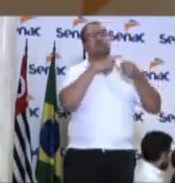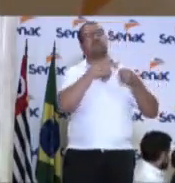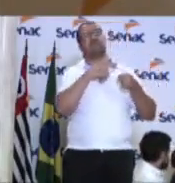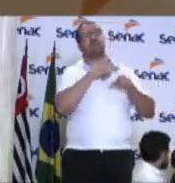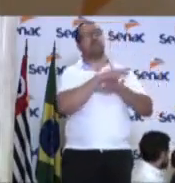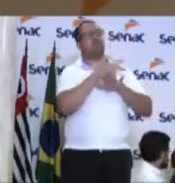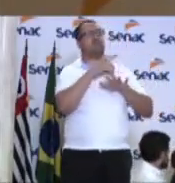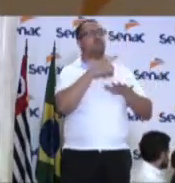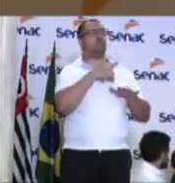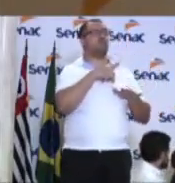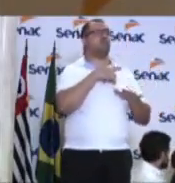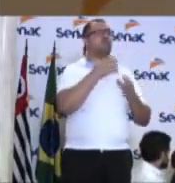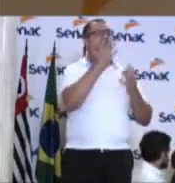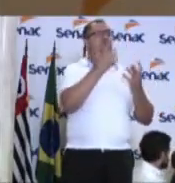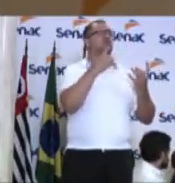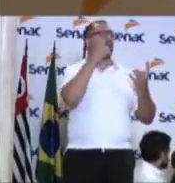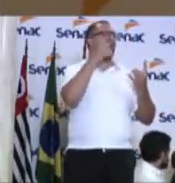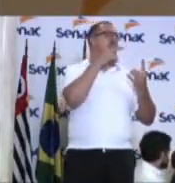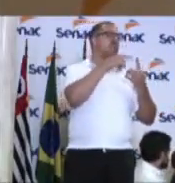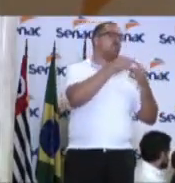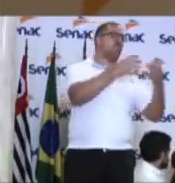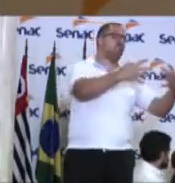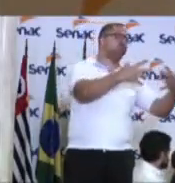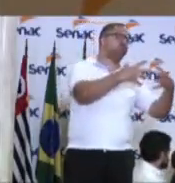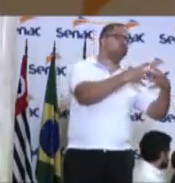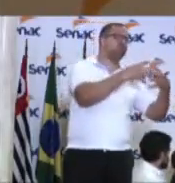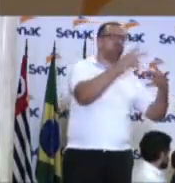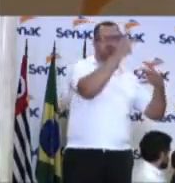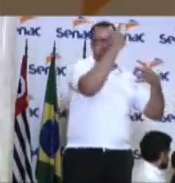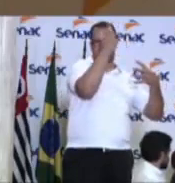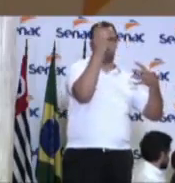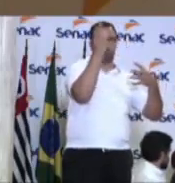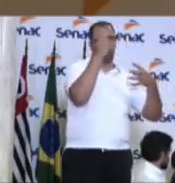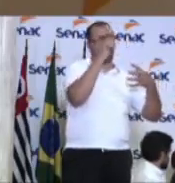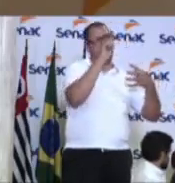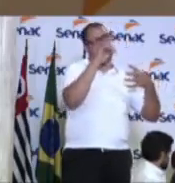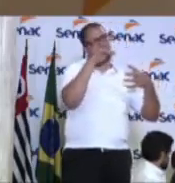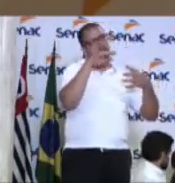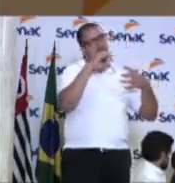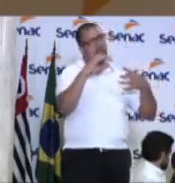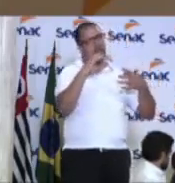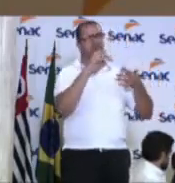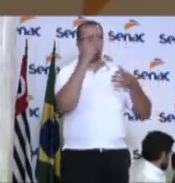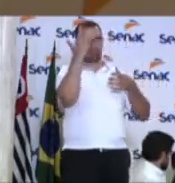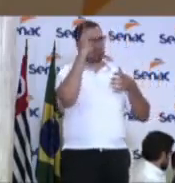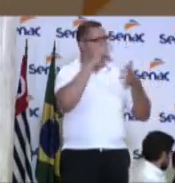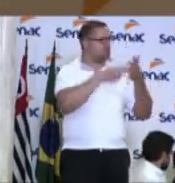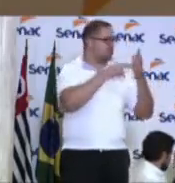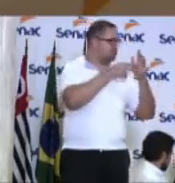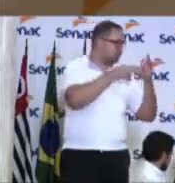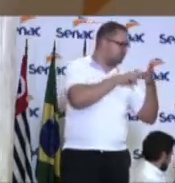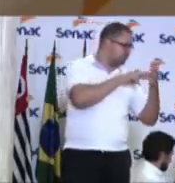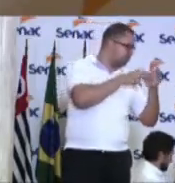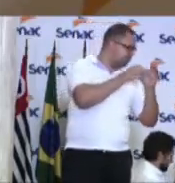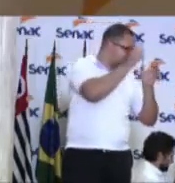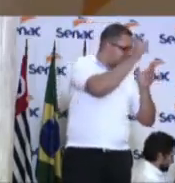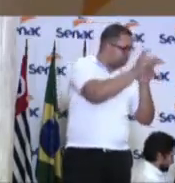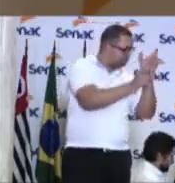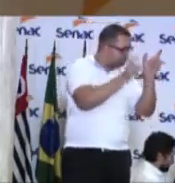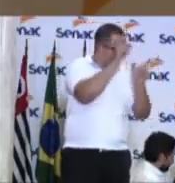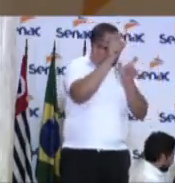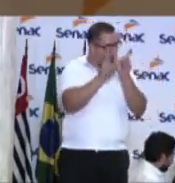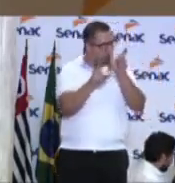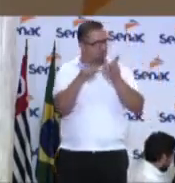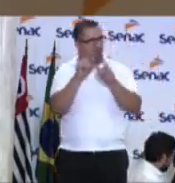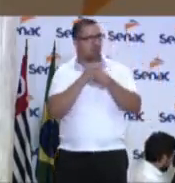tudo mais. A gente queria atingir muito mais gente, a gente queria um público que eles chamam de AMC, que eu não sei o que significa, mas que é um cara que assiste Black Mirror,